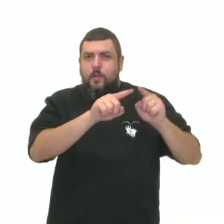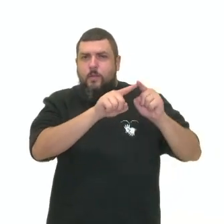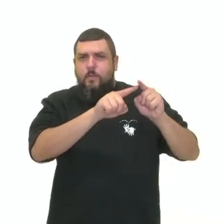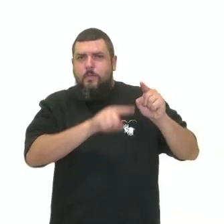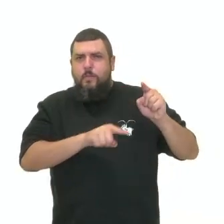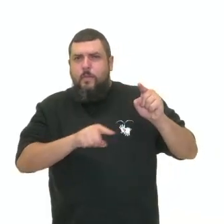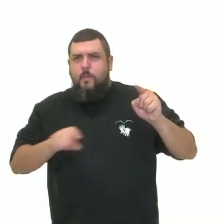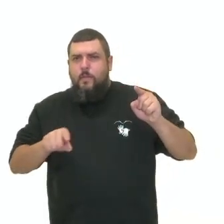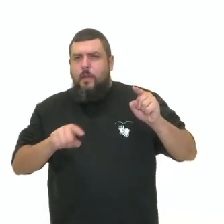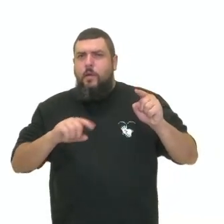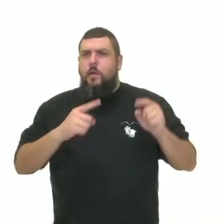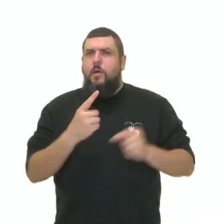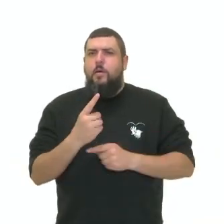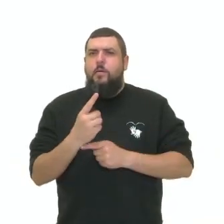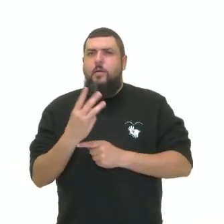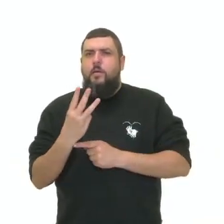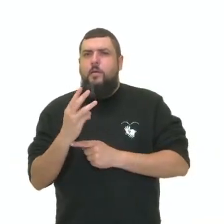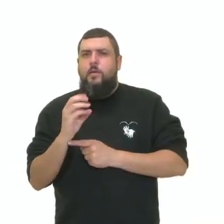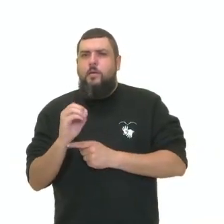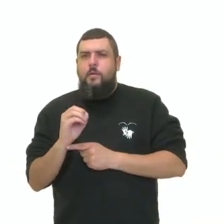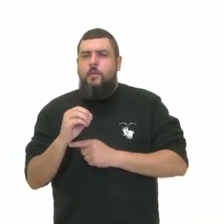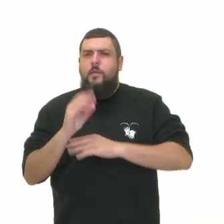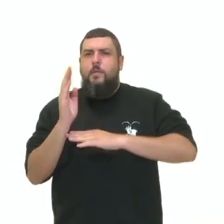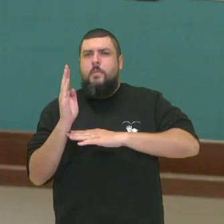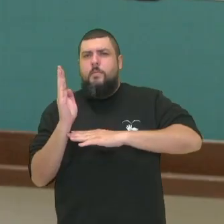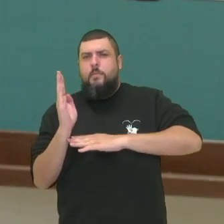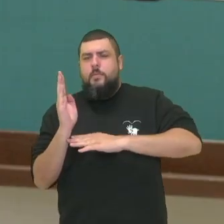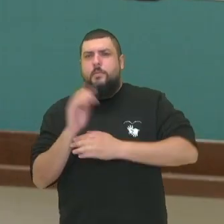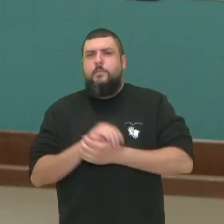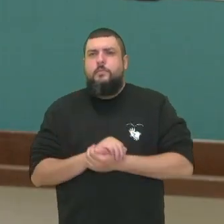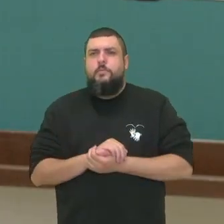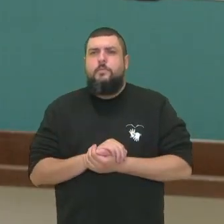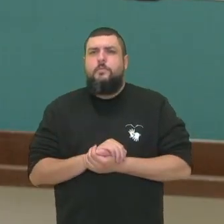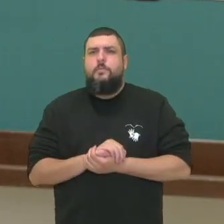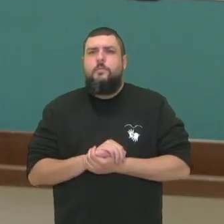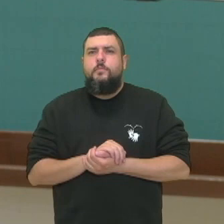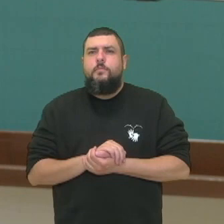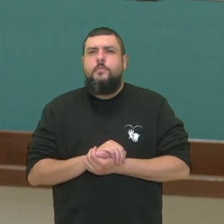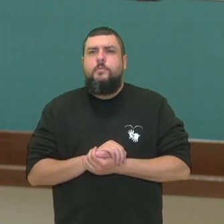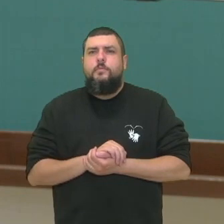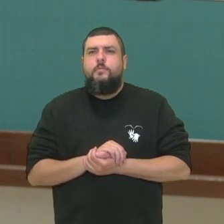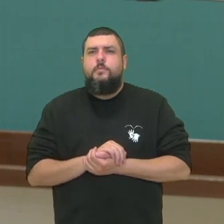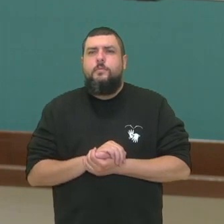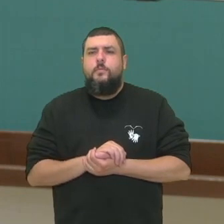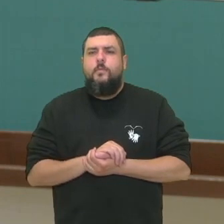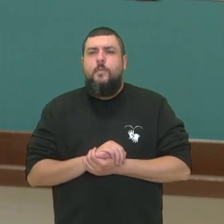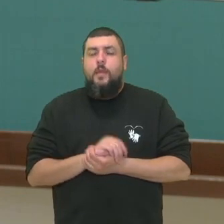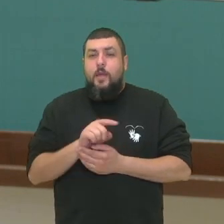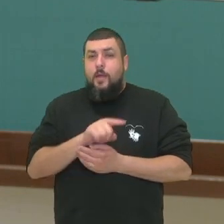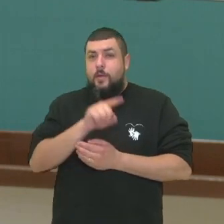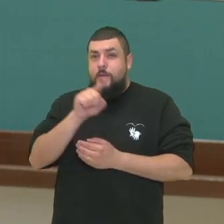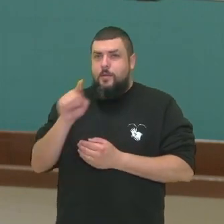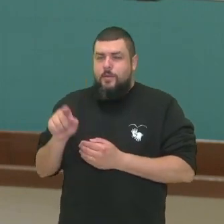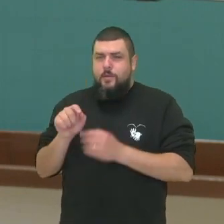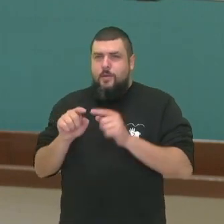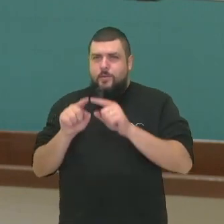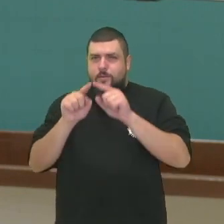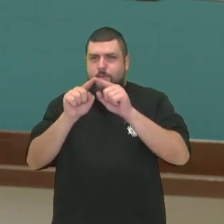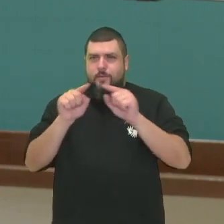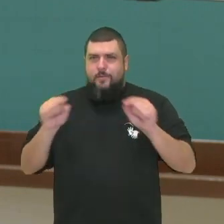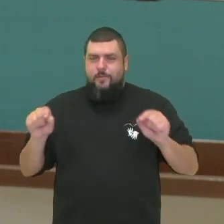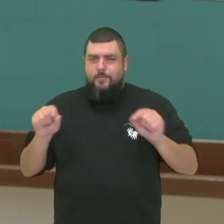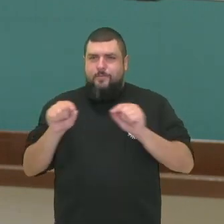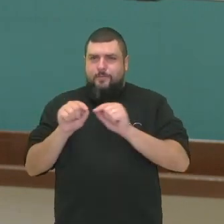90. Então, ele se chama obtusângulo, tá bom? Nesse outro triângulozinho que a gente tem aqui, ele tem